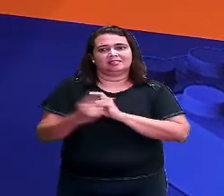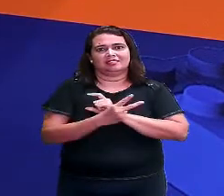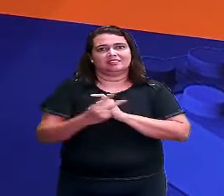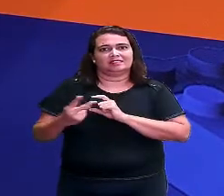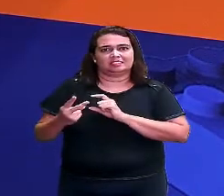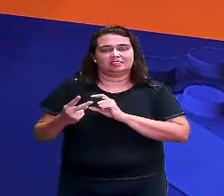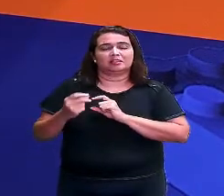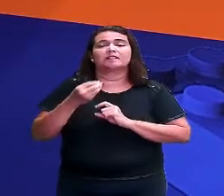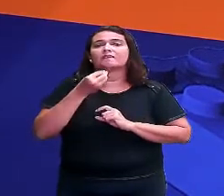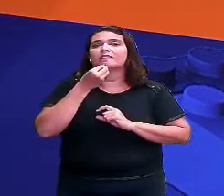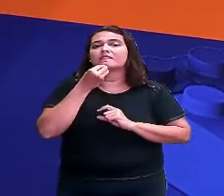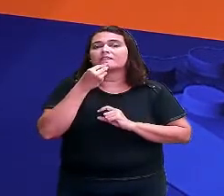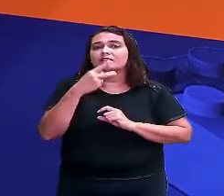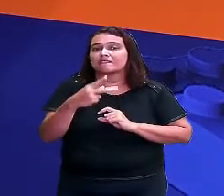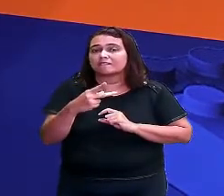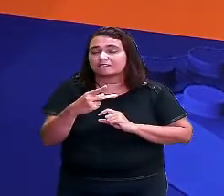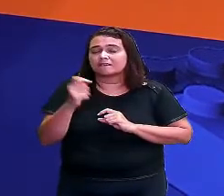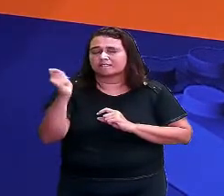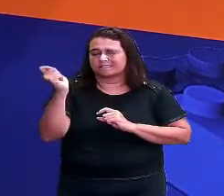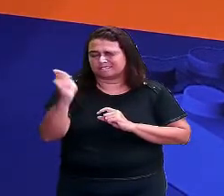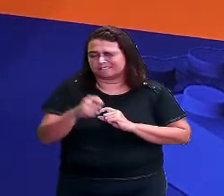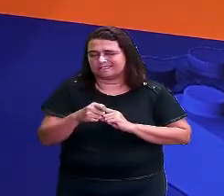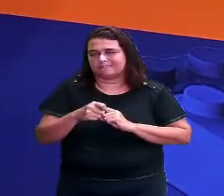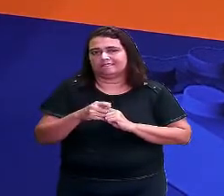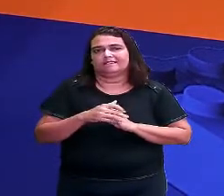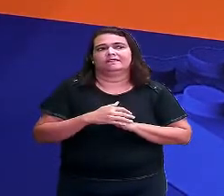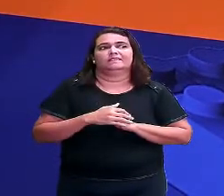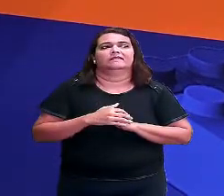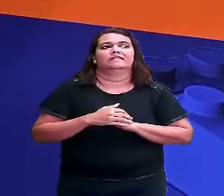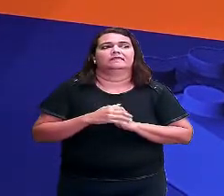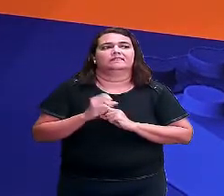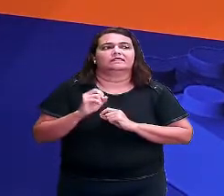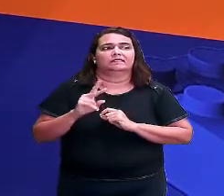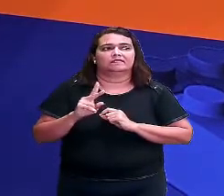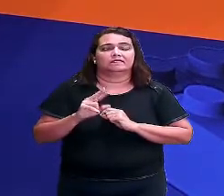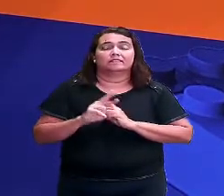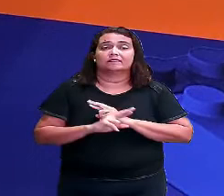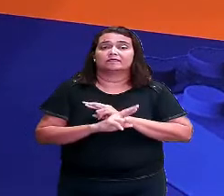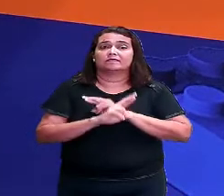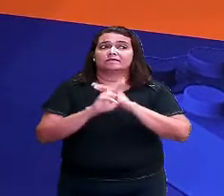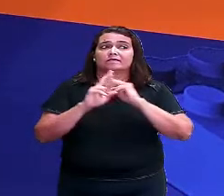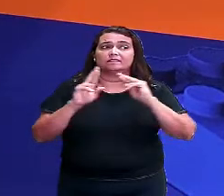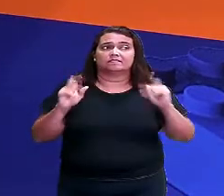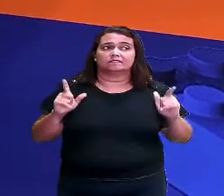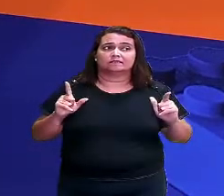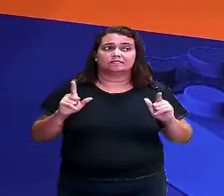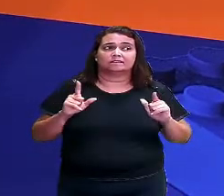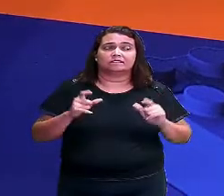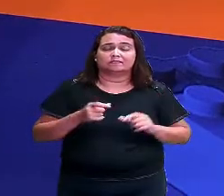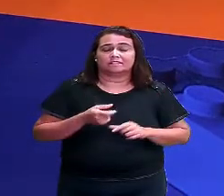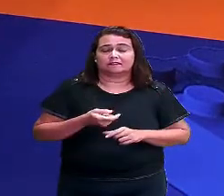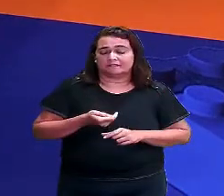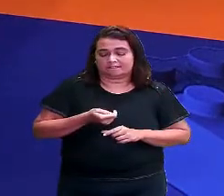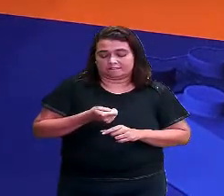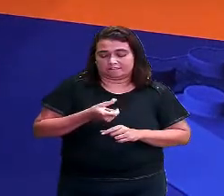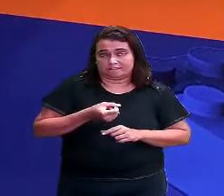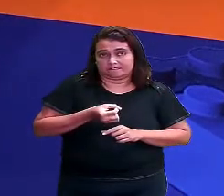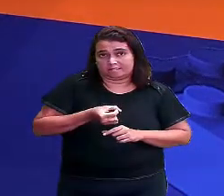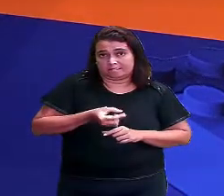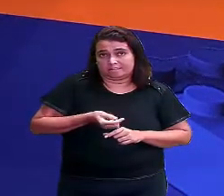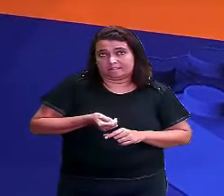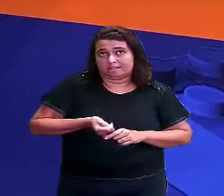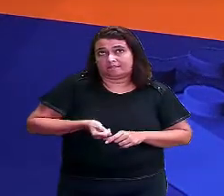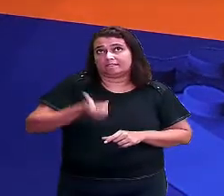minha possibilidade desse certo, ok? Diferente da moeda. Que na